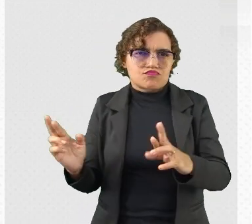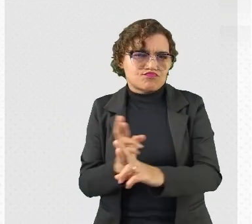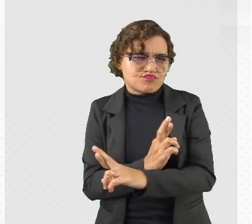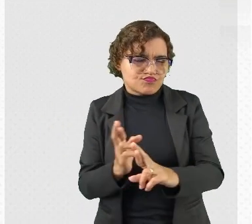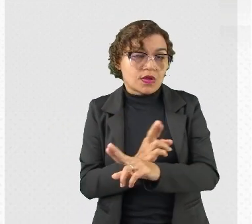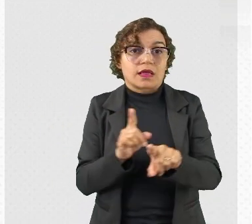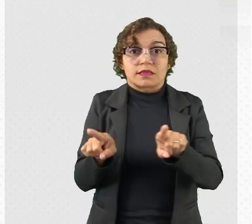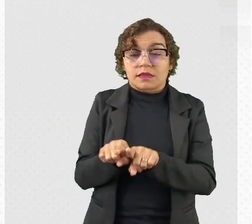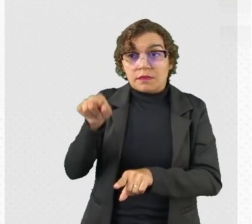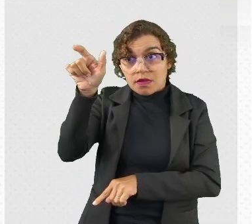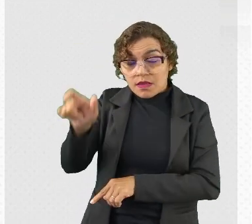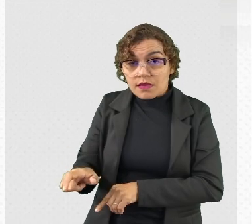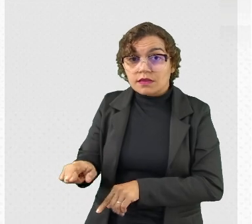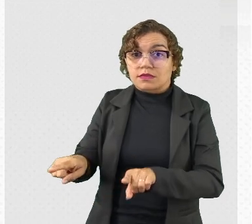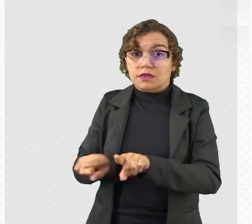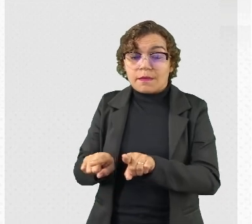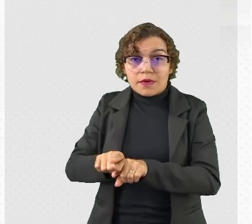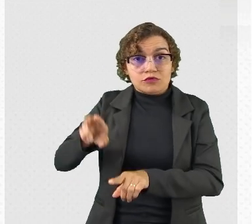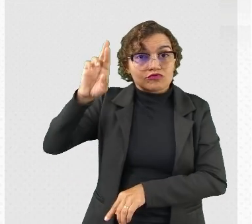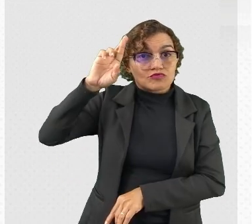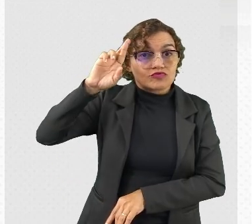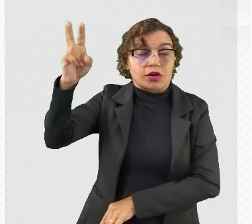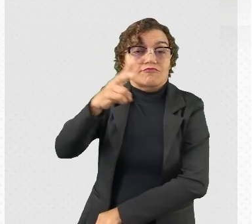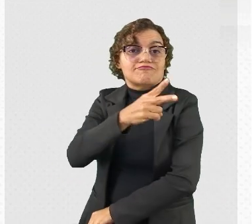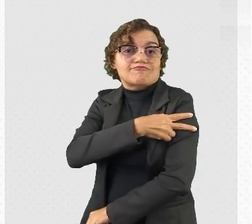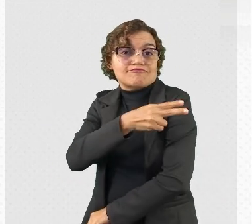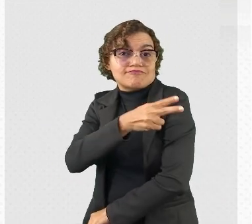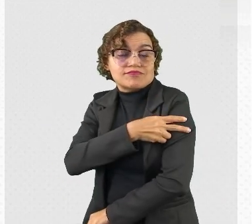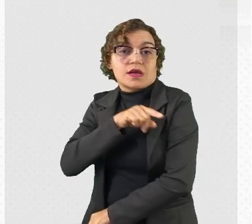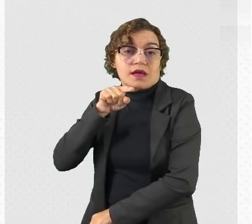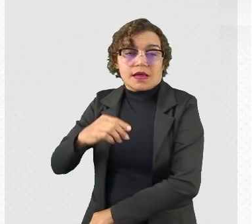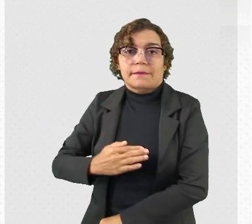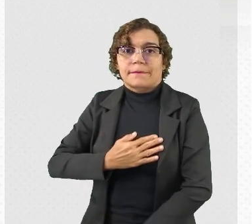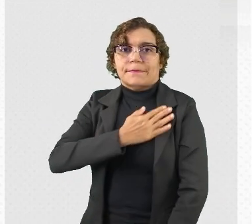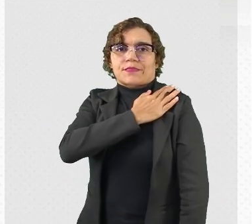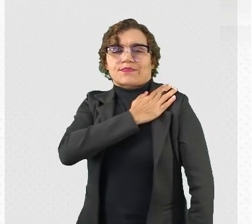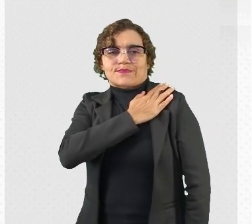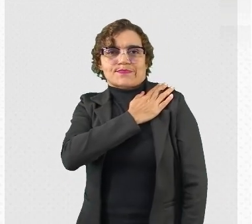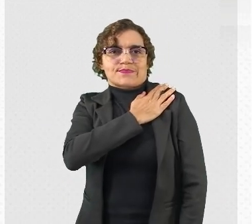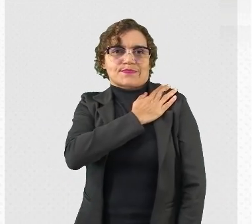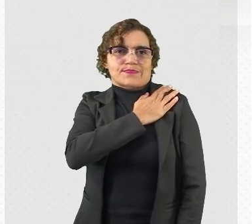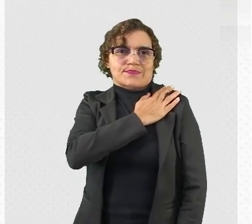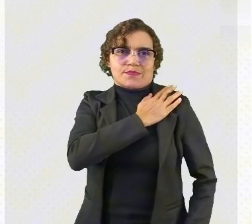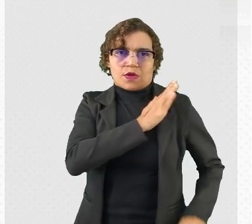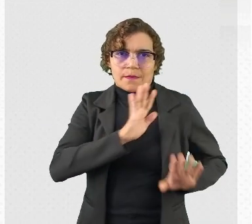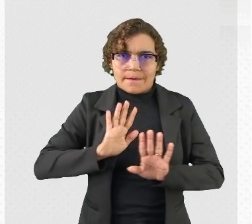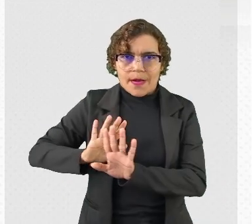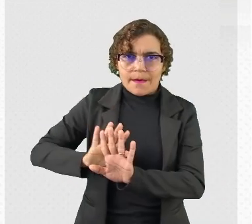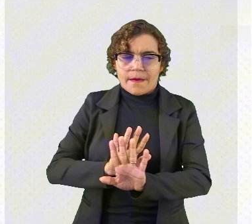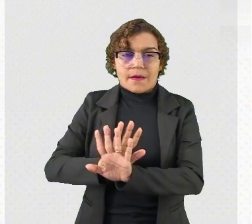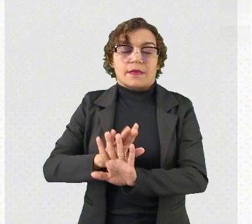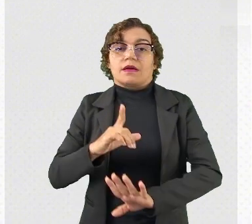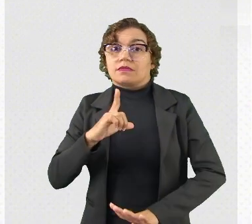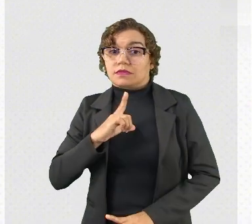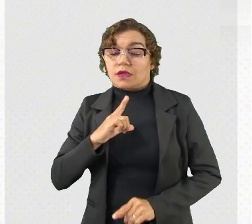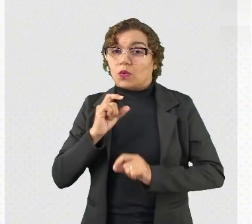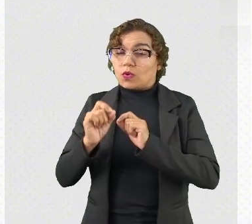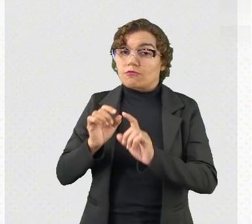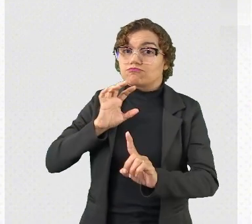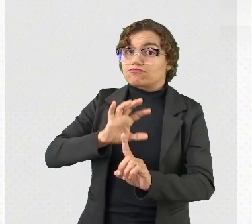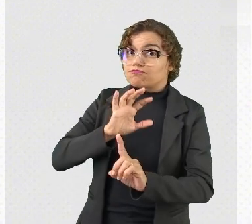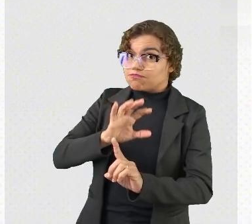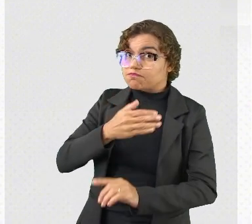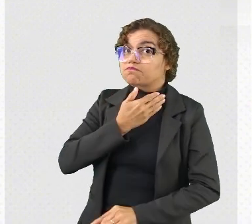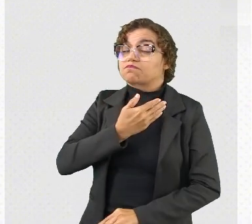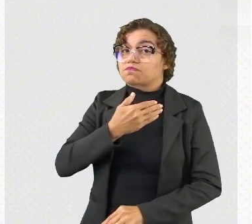ele também vai ser o chefe, ele vai ser responsável pelas operações militares. Então, olha só, ele já detém aqui uma grande influência